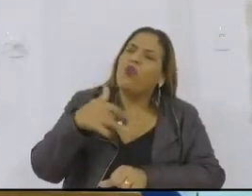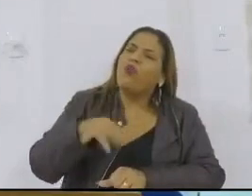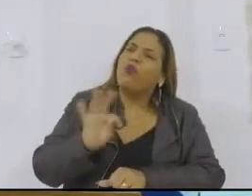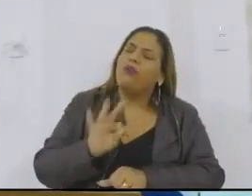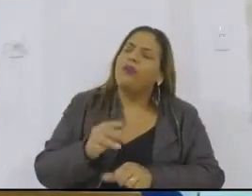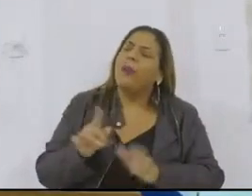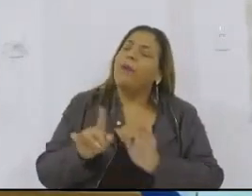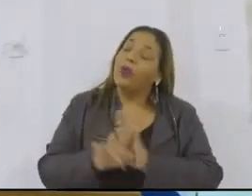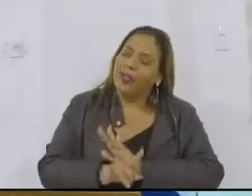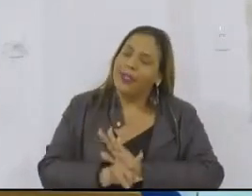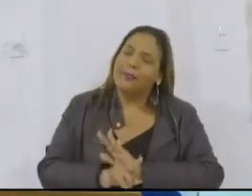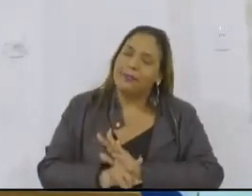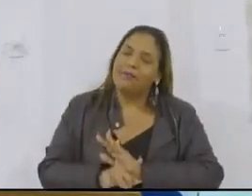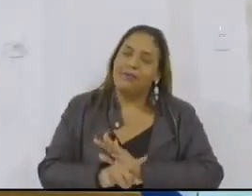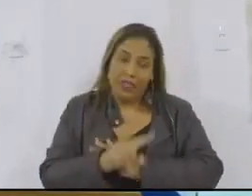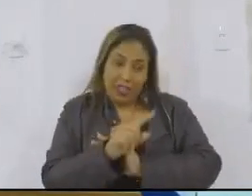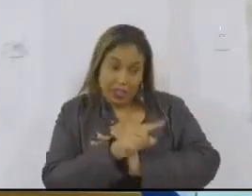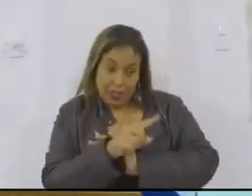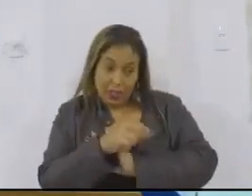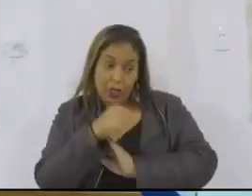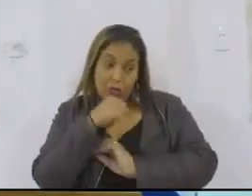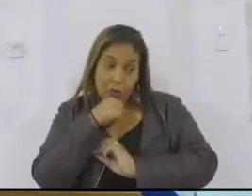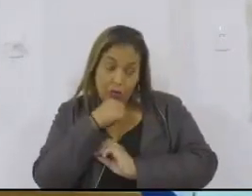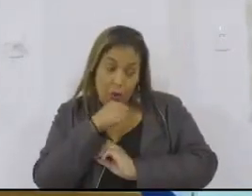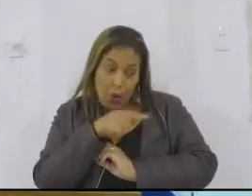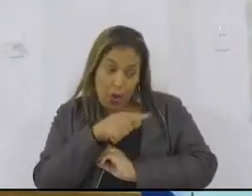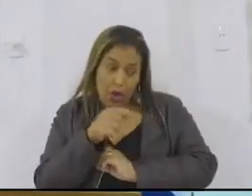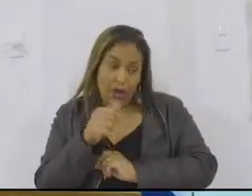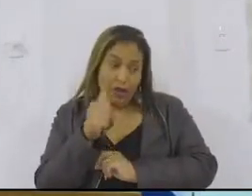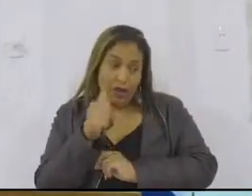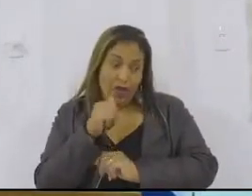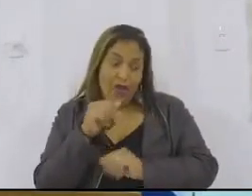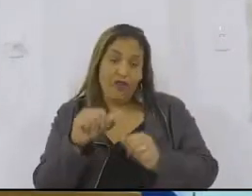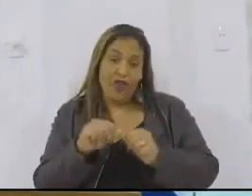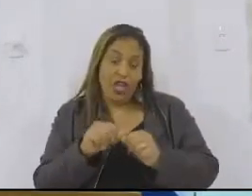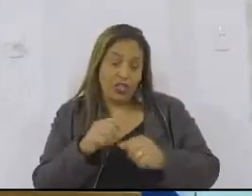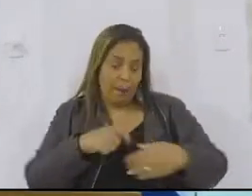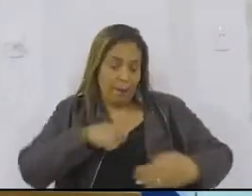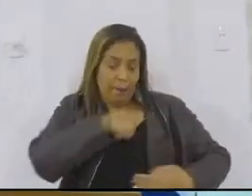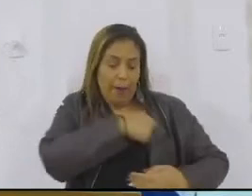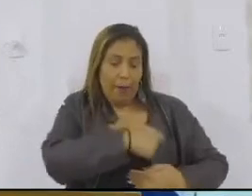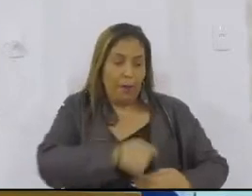eu falei, olha, a senhora quando faz o